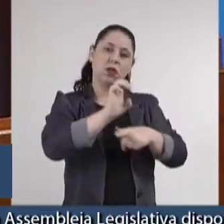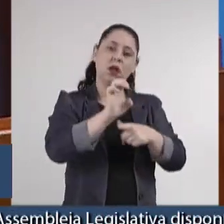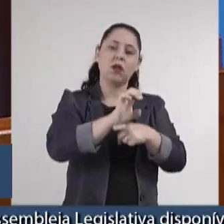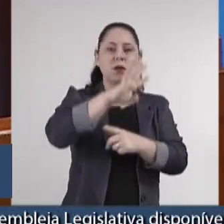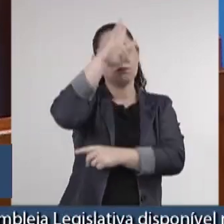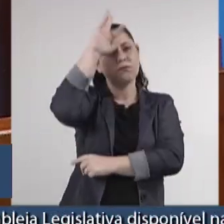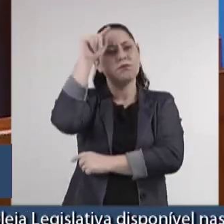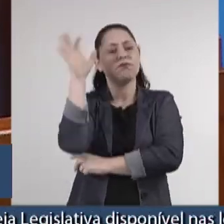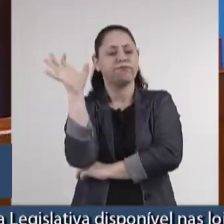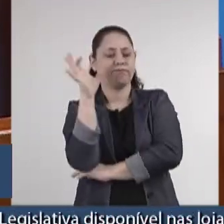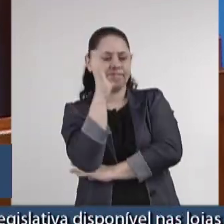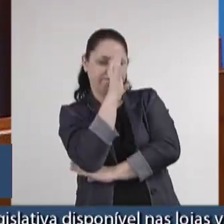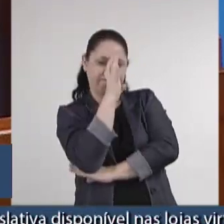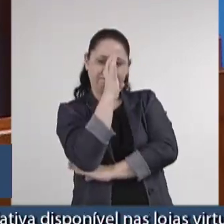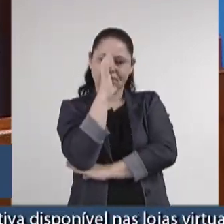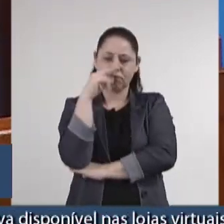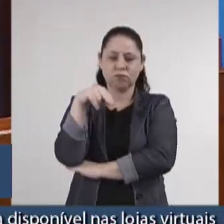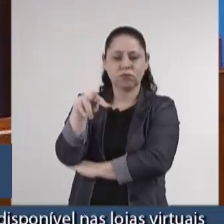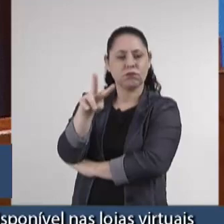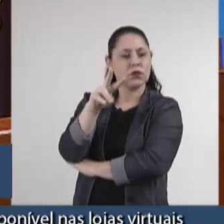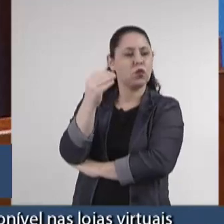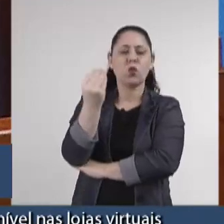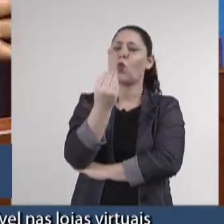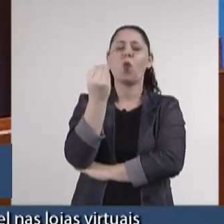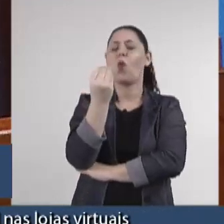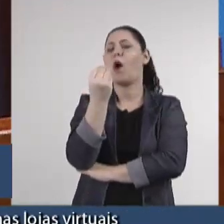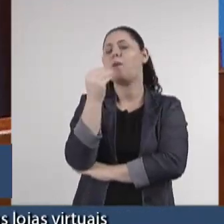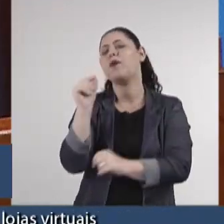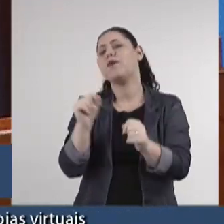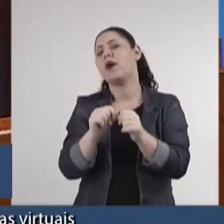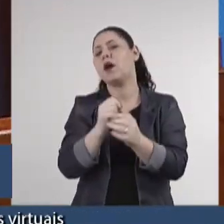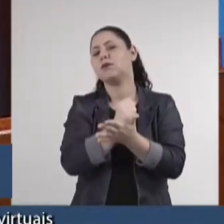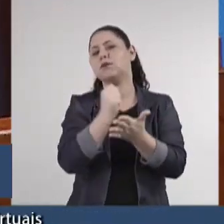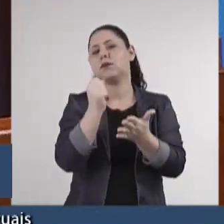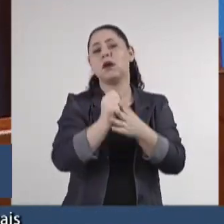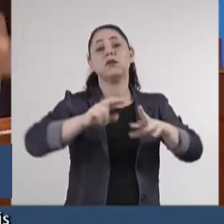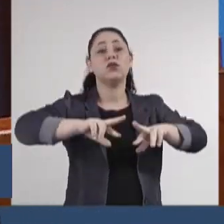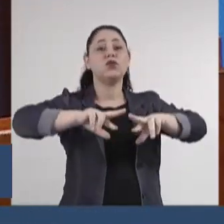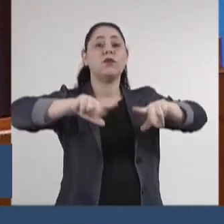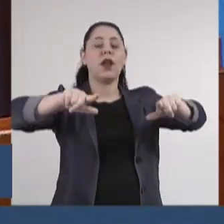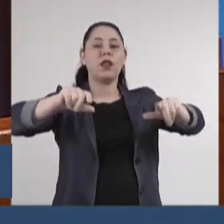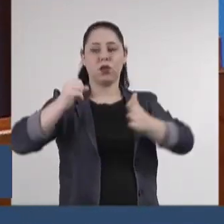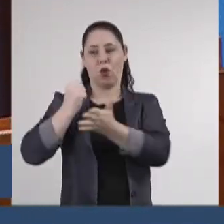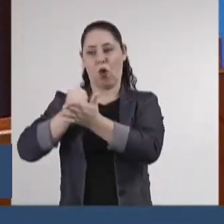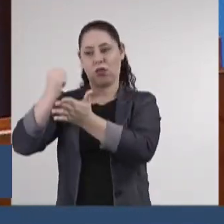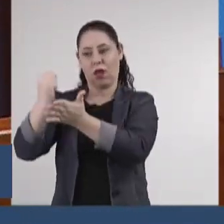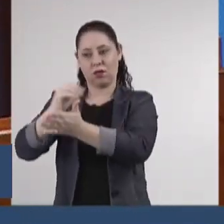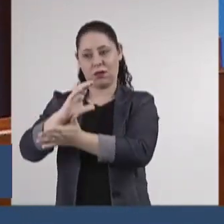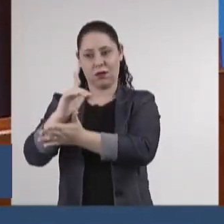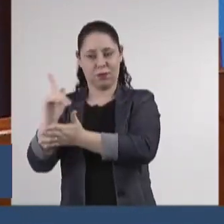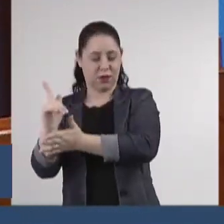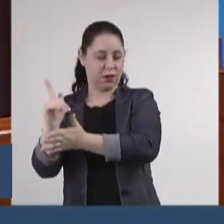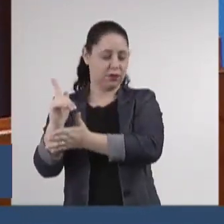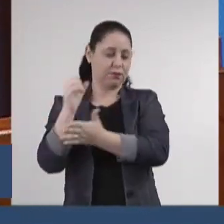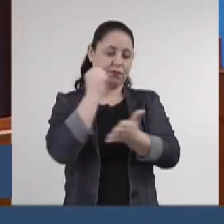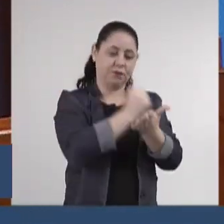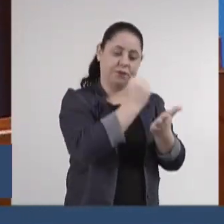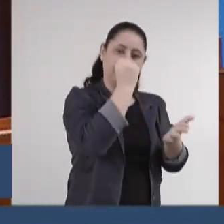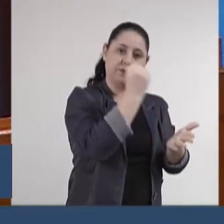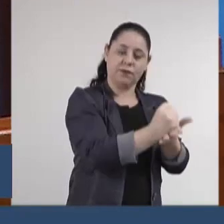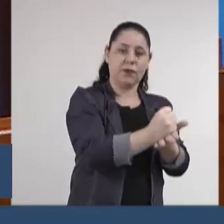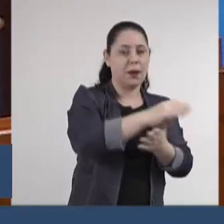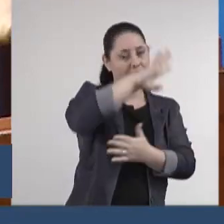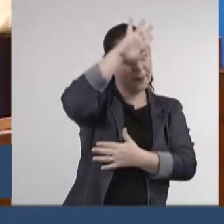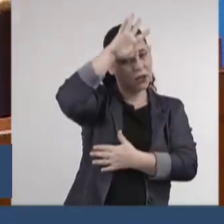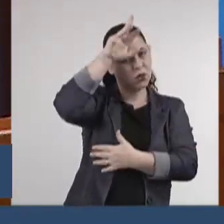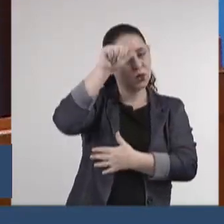Mato Grosso e verificar como é que foi feita a concessão, quais as diferenças do contrato de concessão de Mato